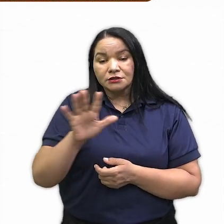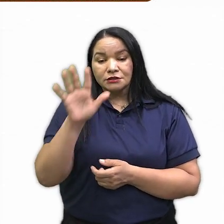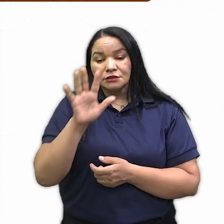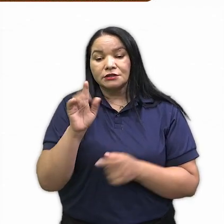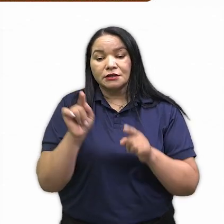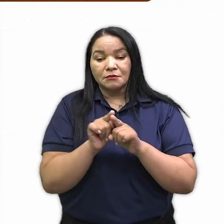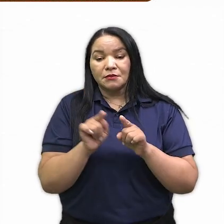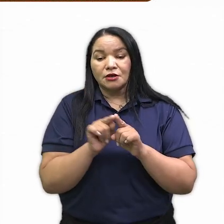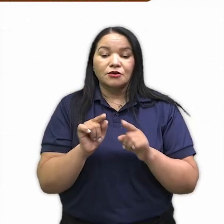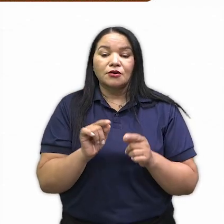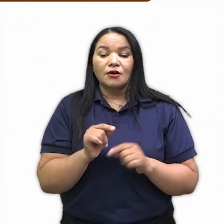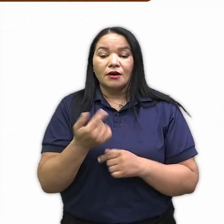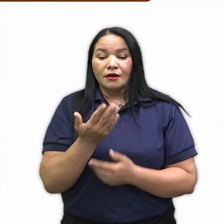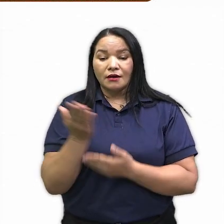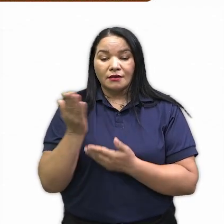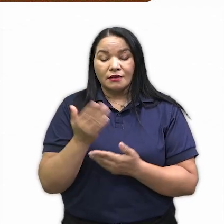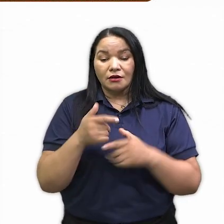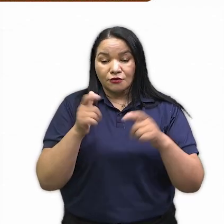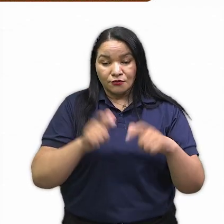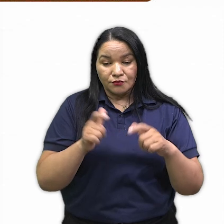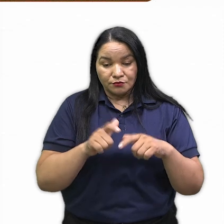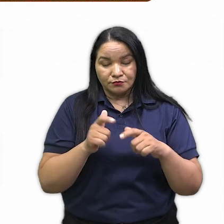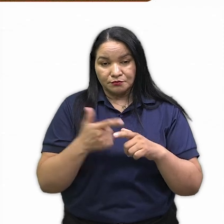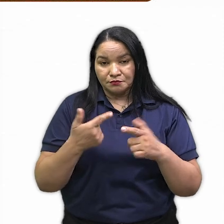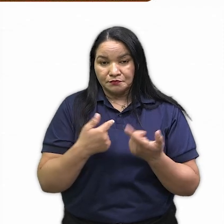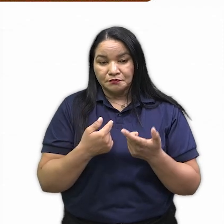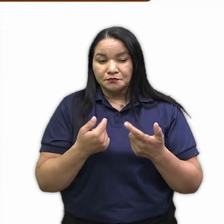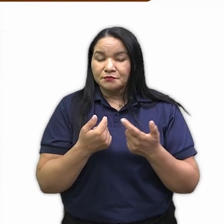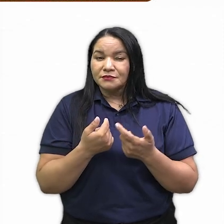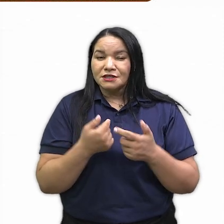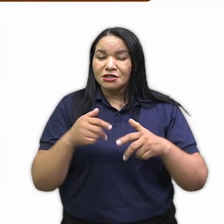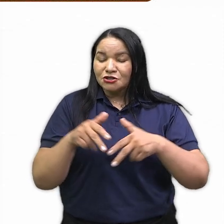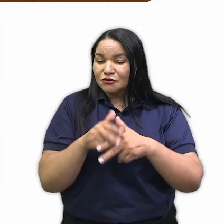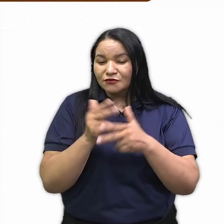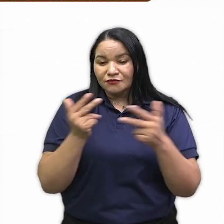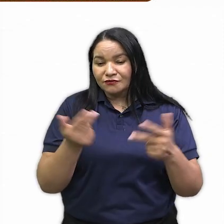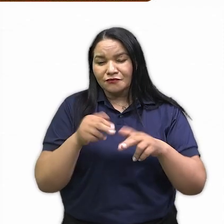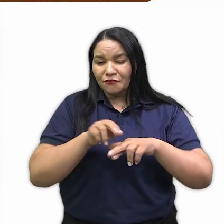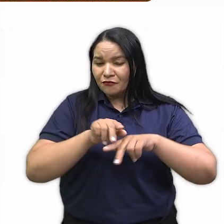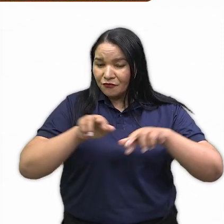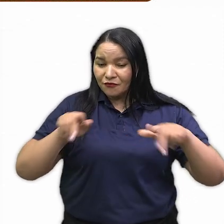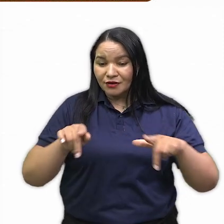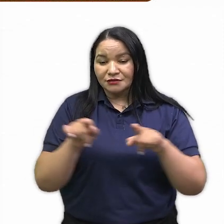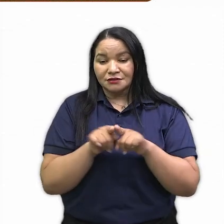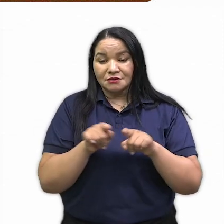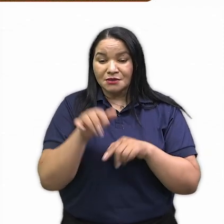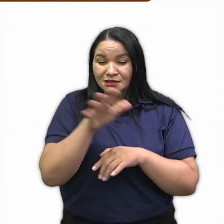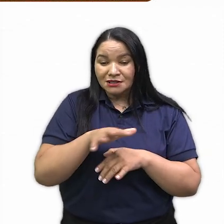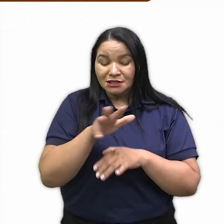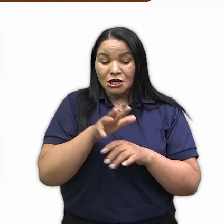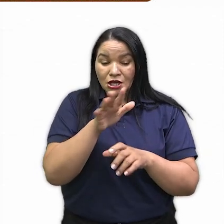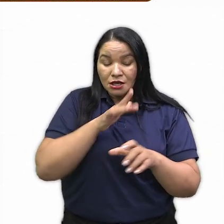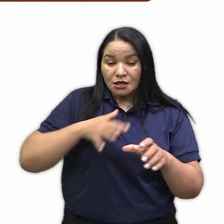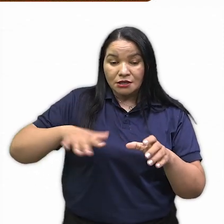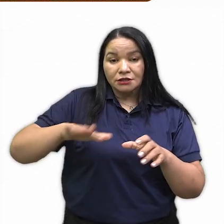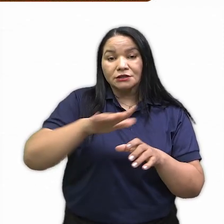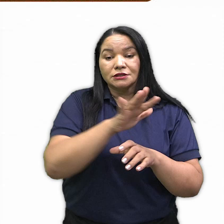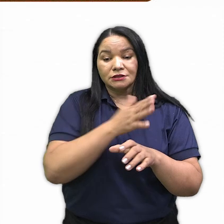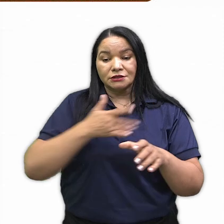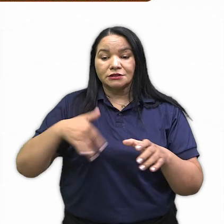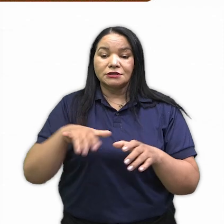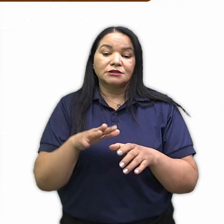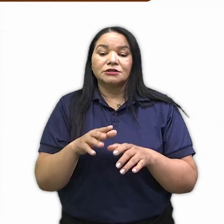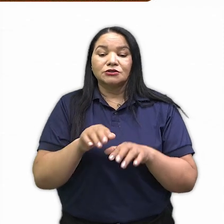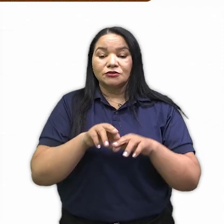do continente da Oceania. A Oceania, gente, é uma região incrivelmente diversificada que vai abranger ali milhares